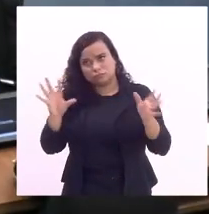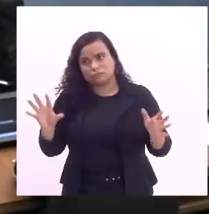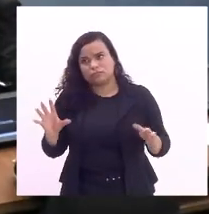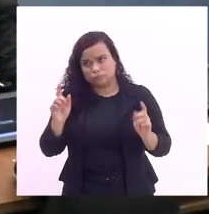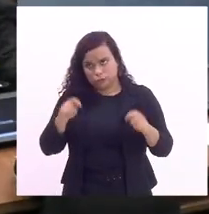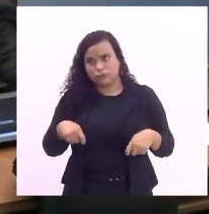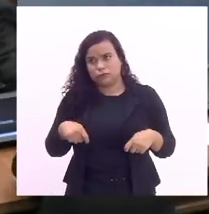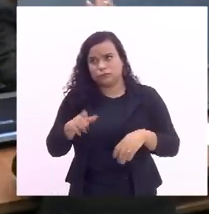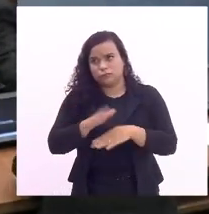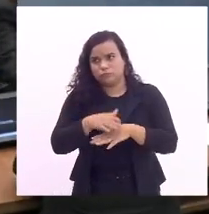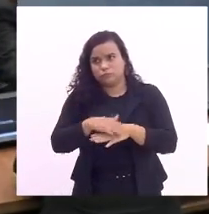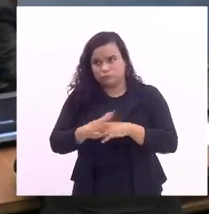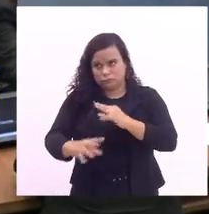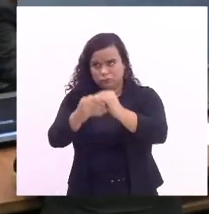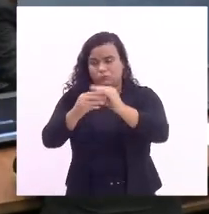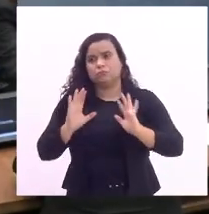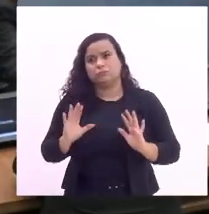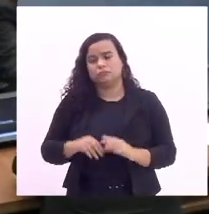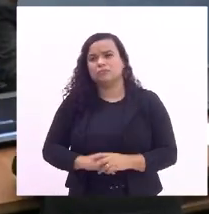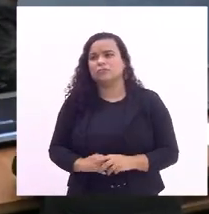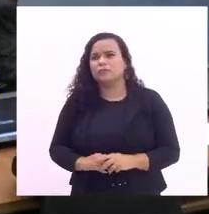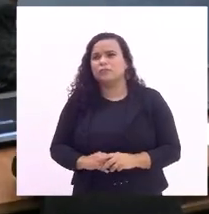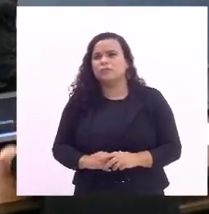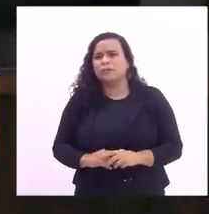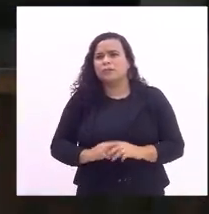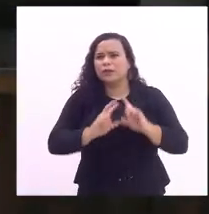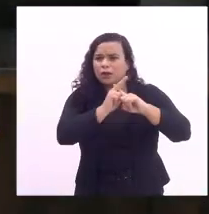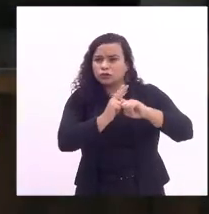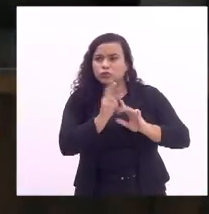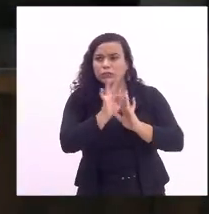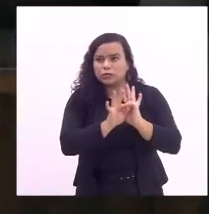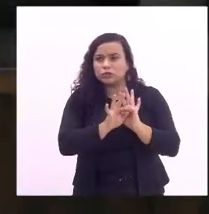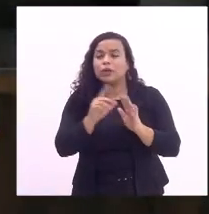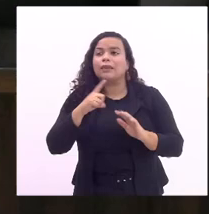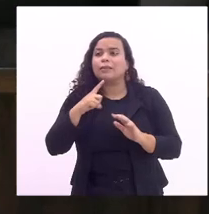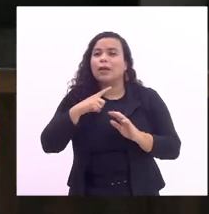Pode ser assim, enfermeiro? Não, eu faço. Então é o seguinte, nós temos